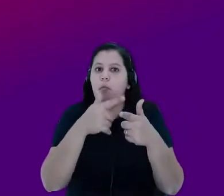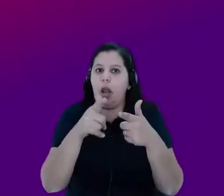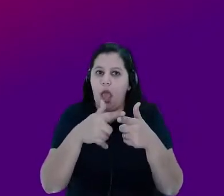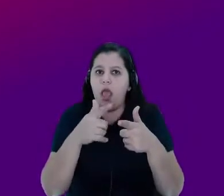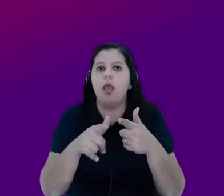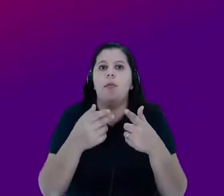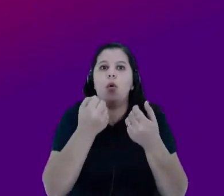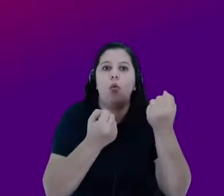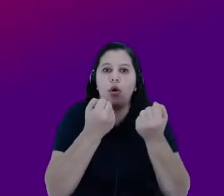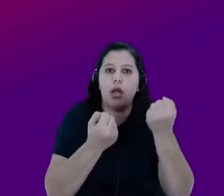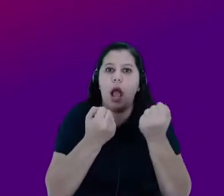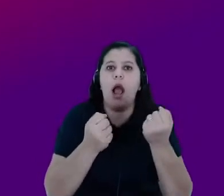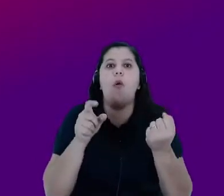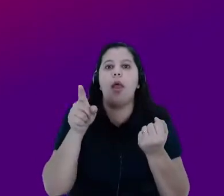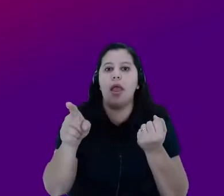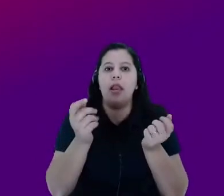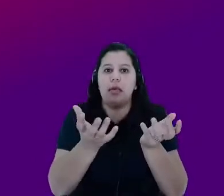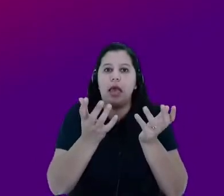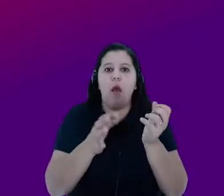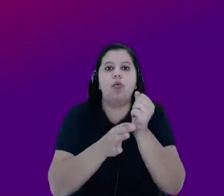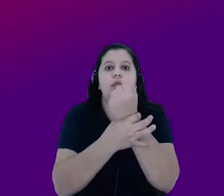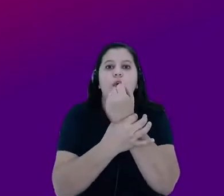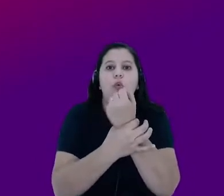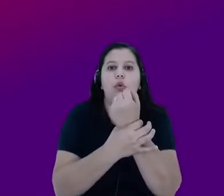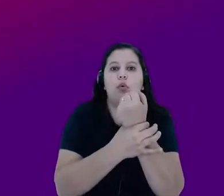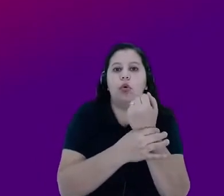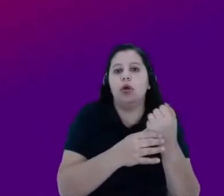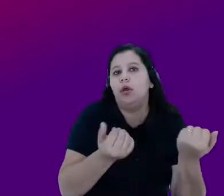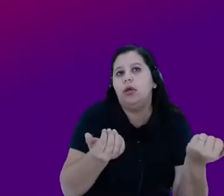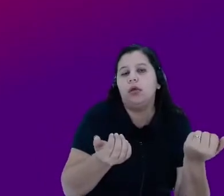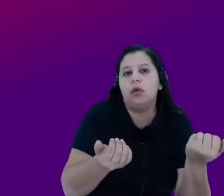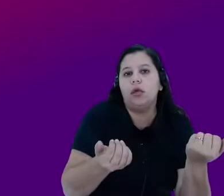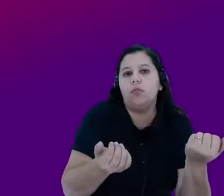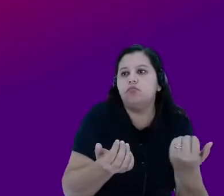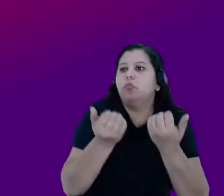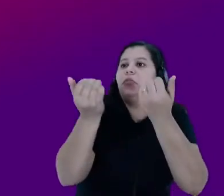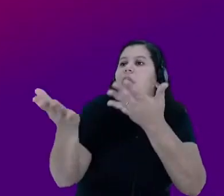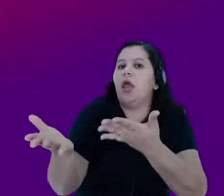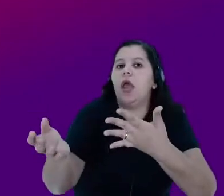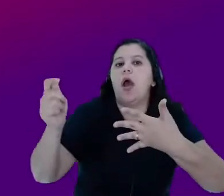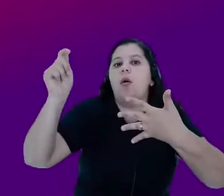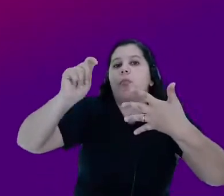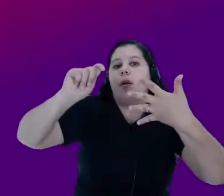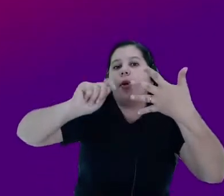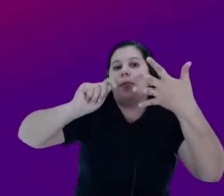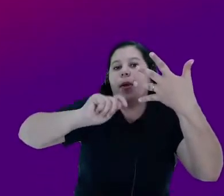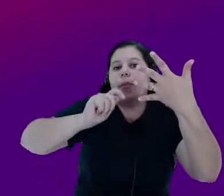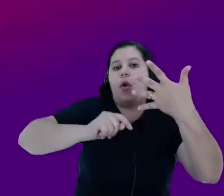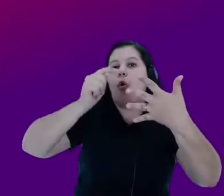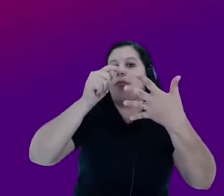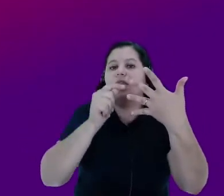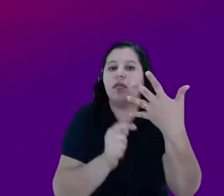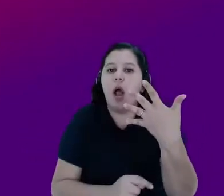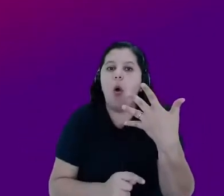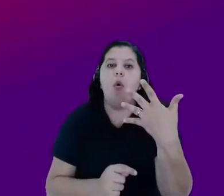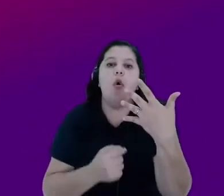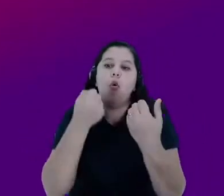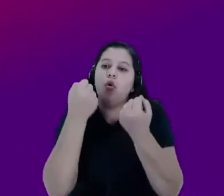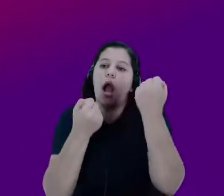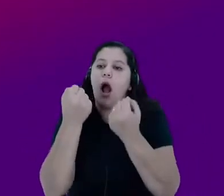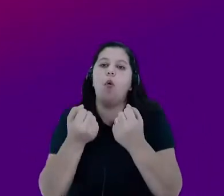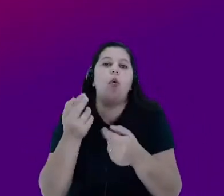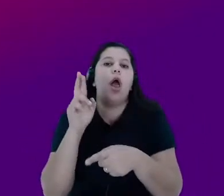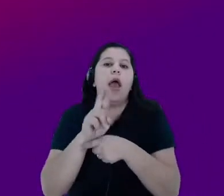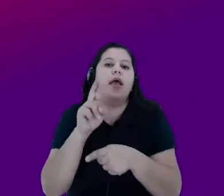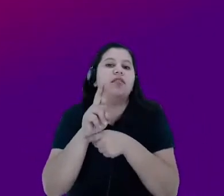ter um seguro que dê a opção dele ter um carro reserva. Eu não faço questão disso. Eu posso usar aplicativos